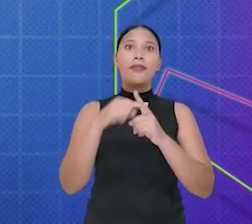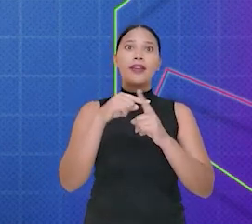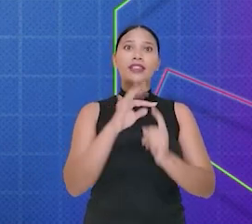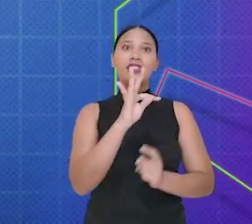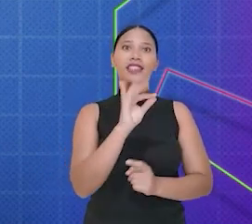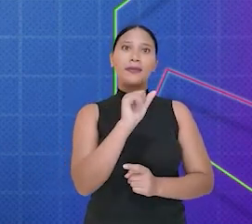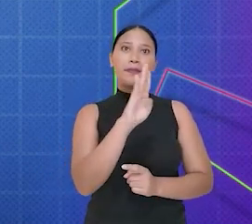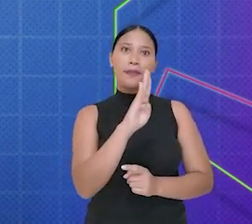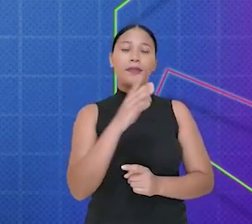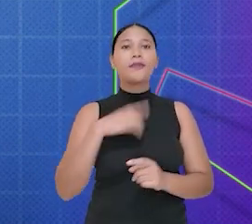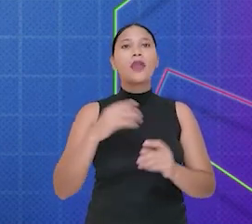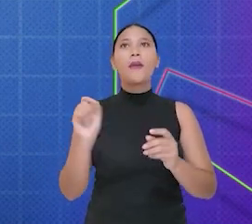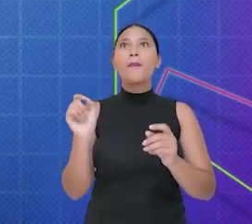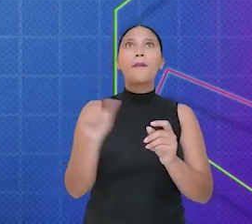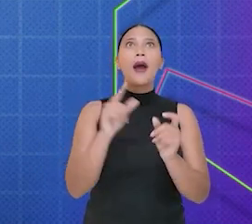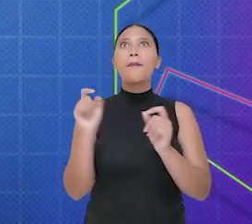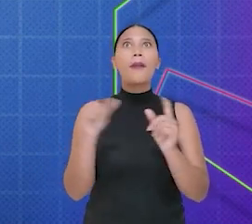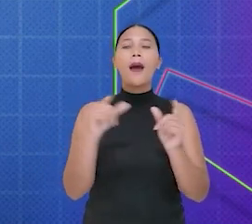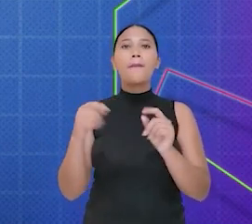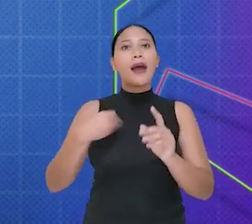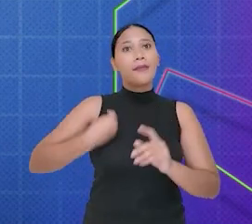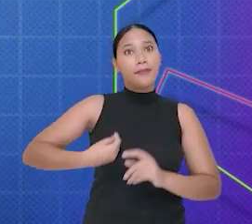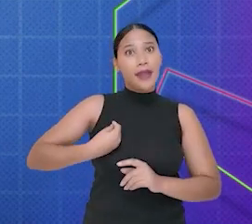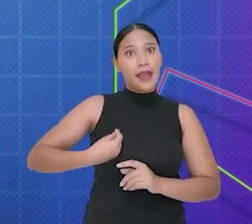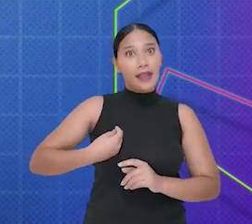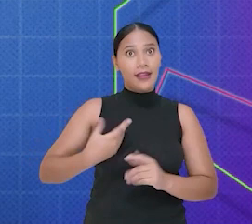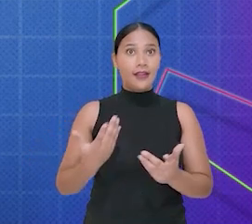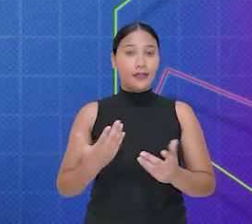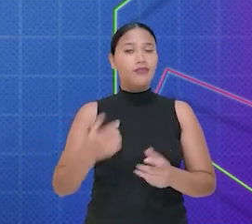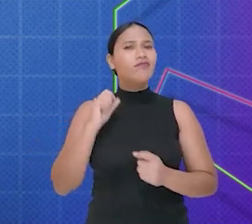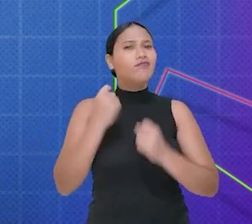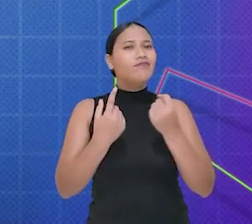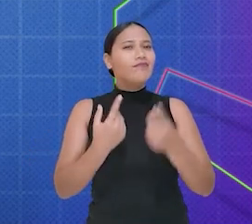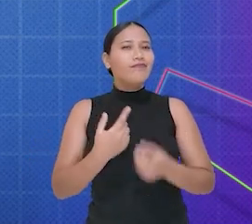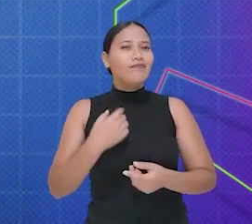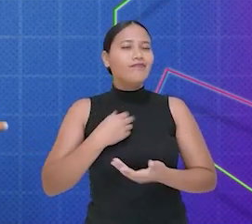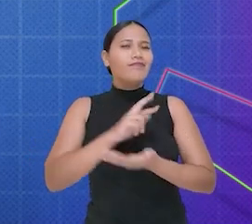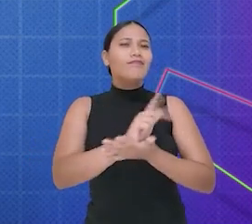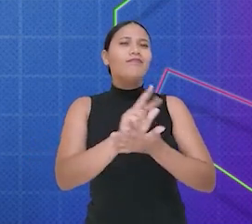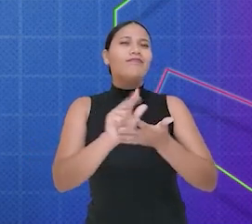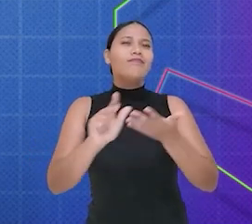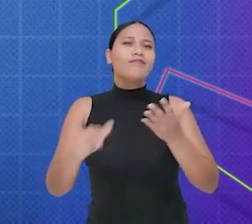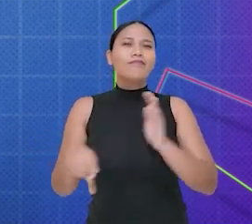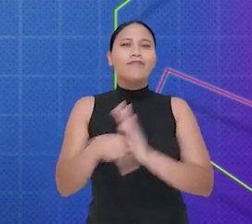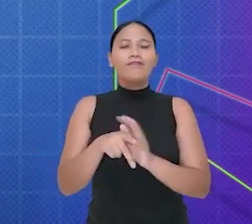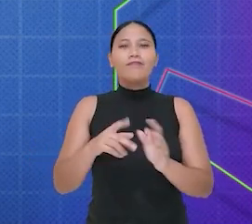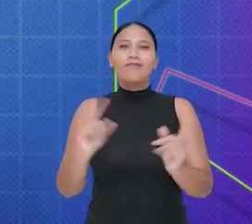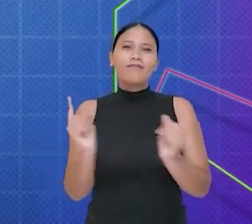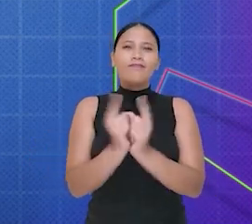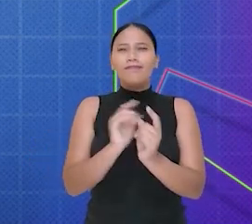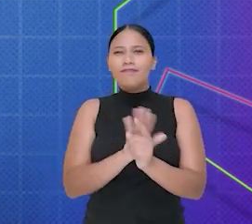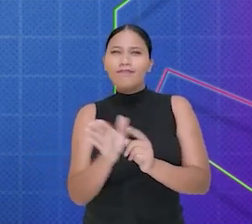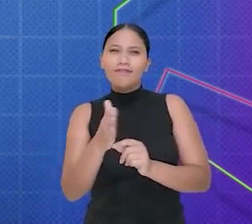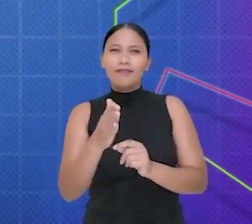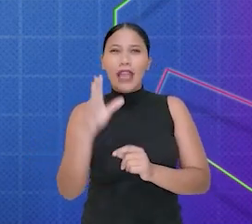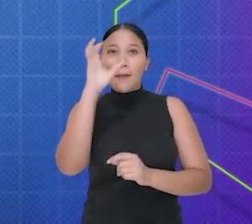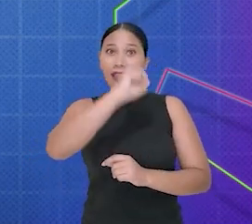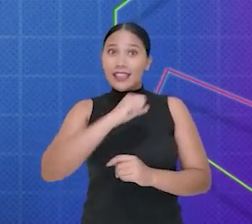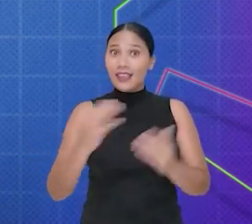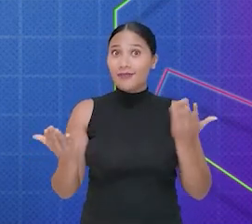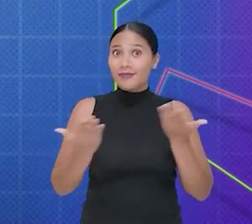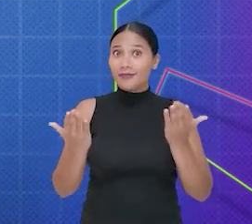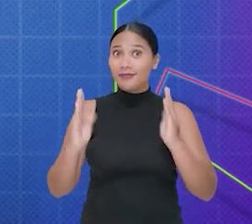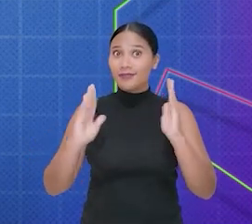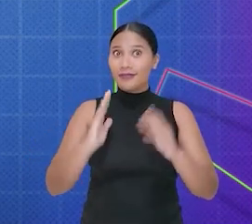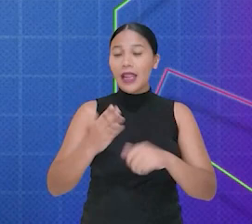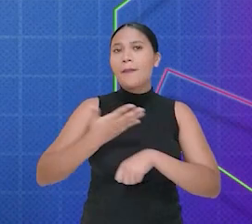mais Tab permite alternar entre programas abertos. Esses são apenas alguns dos muitos atalhos que vocês poderão aprender